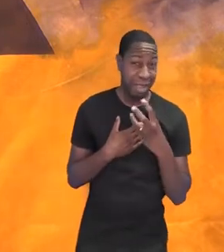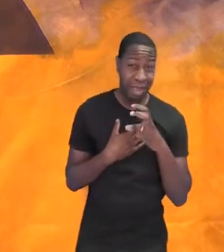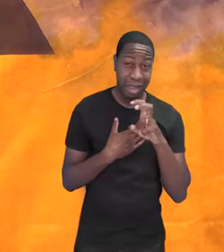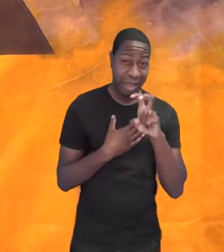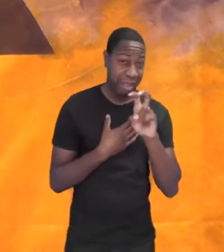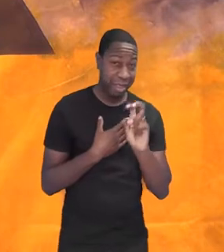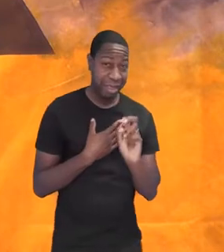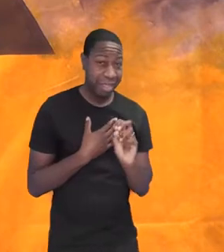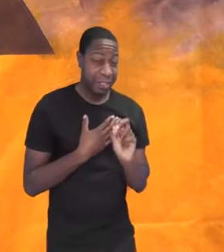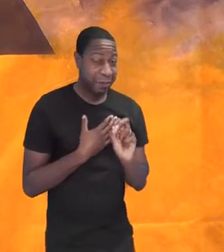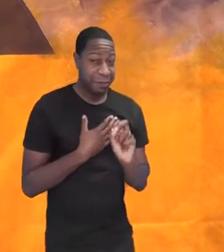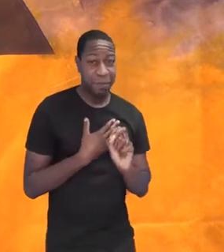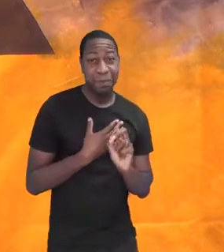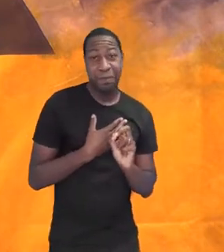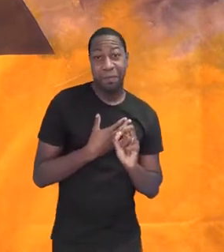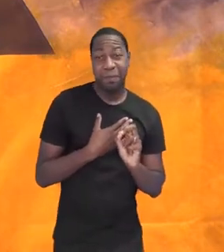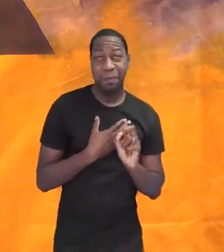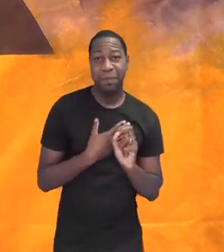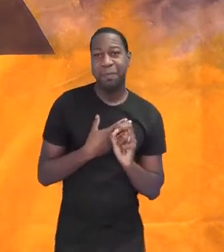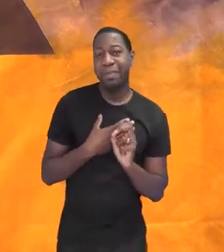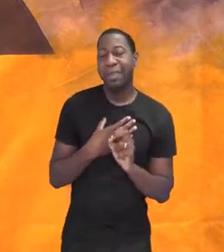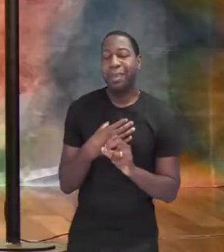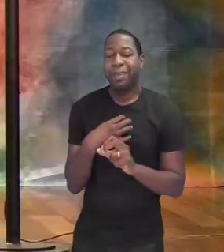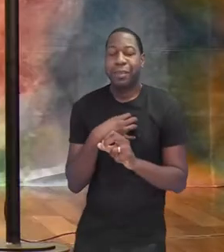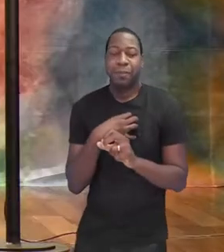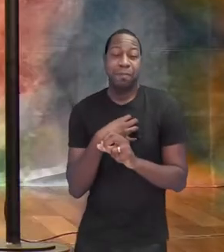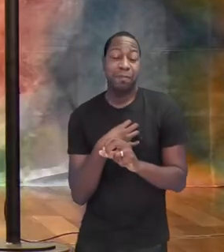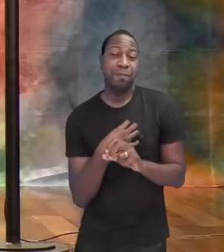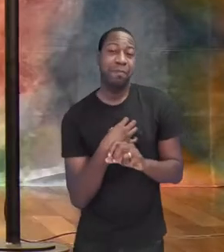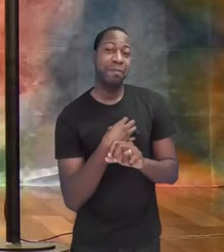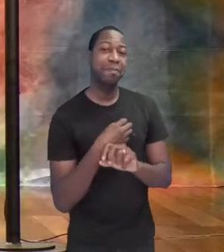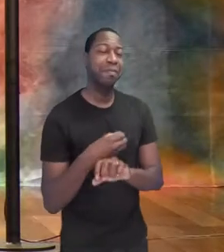Sou 350. As